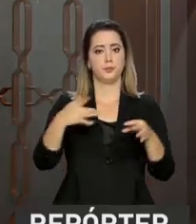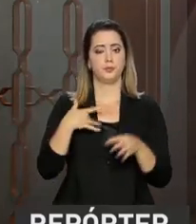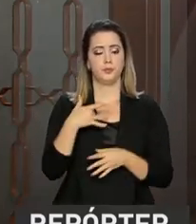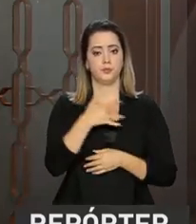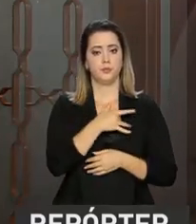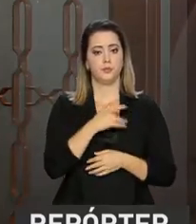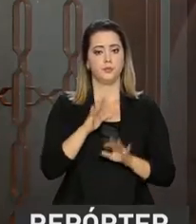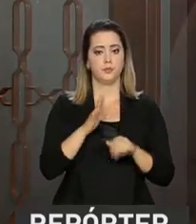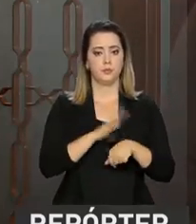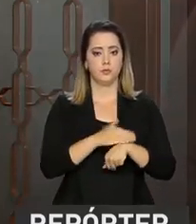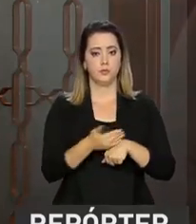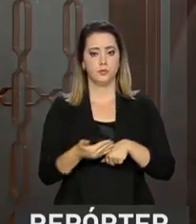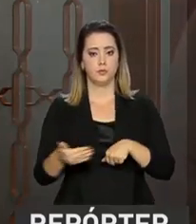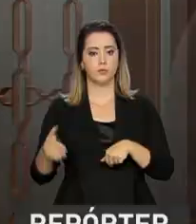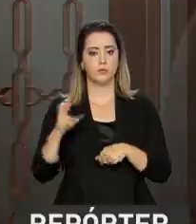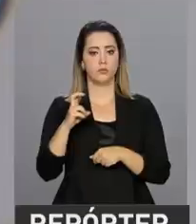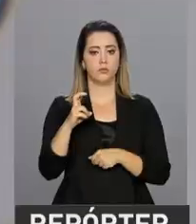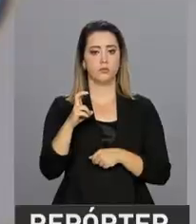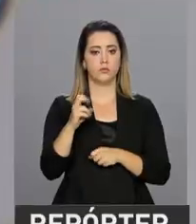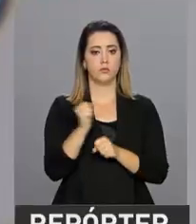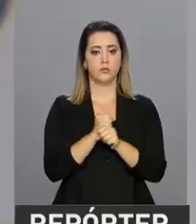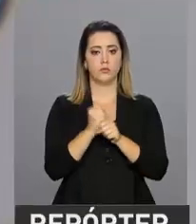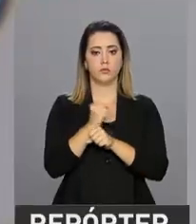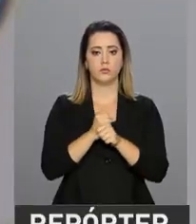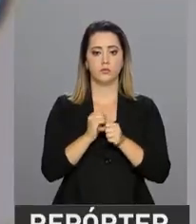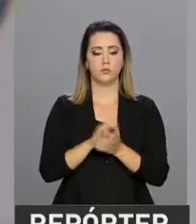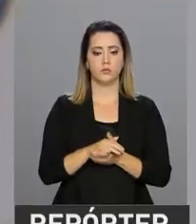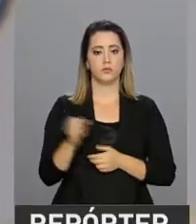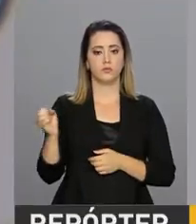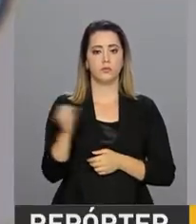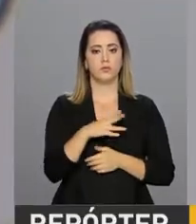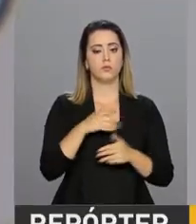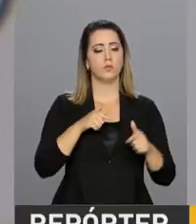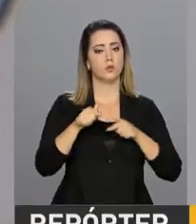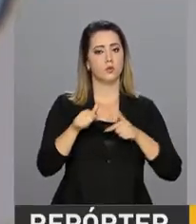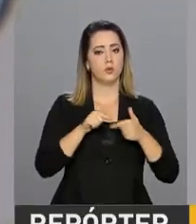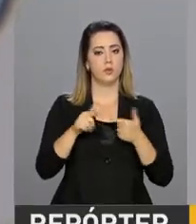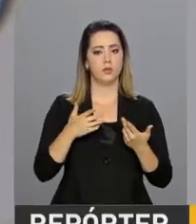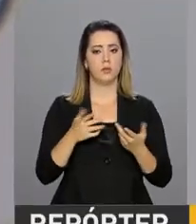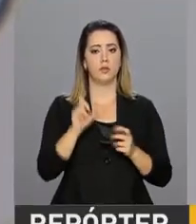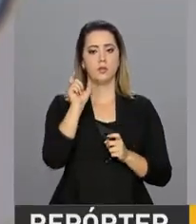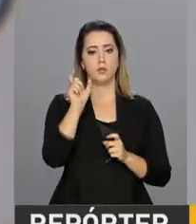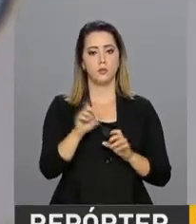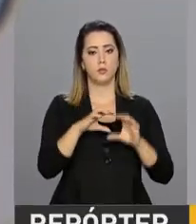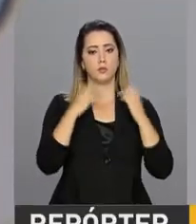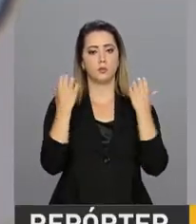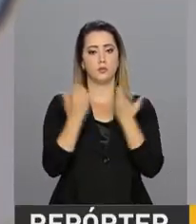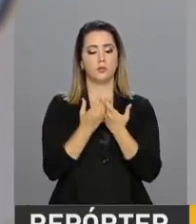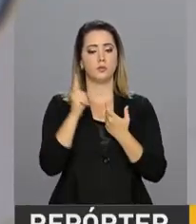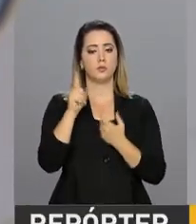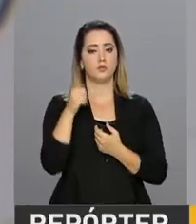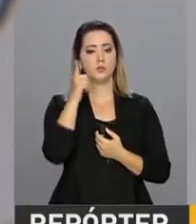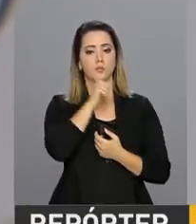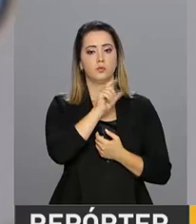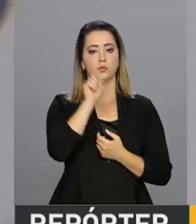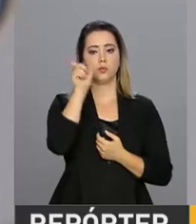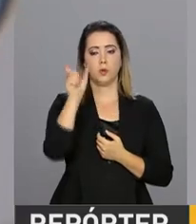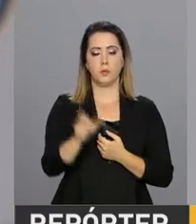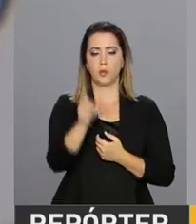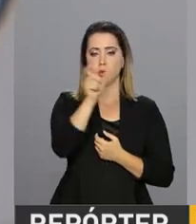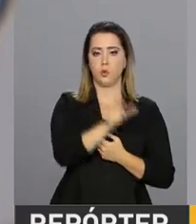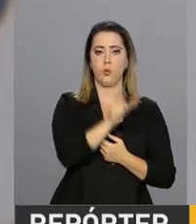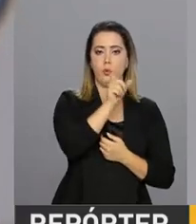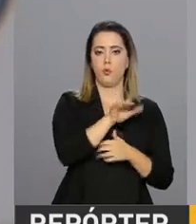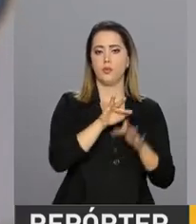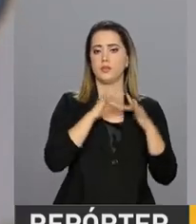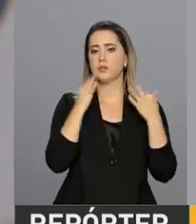em um prazo de cinco anos com essas novas atribuições do agente comunitário vai ser um ganho para o usuário para